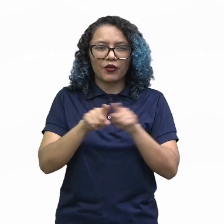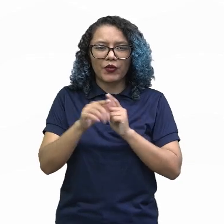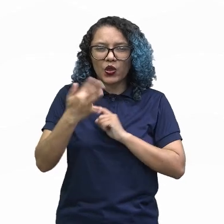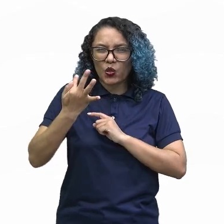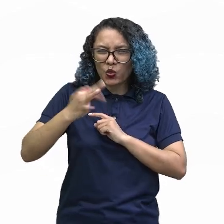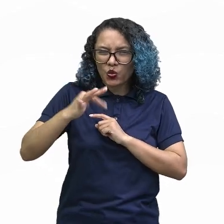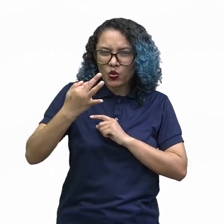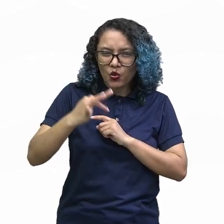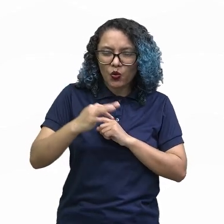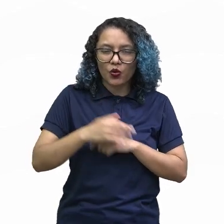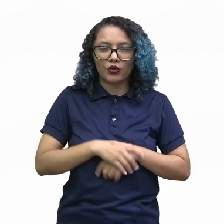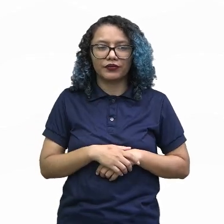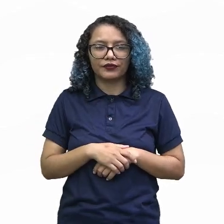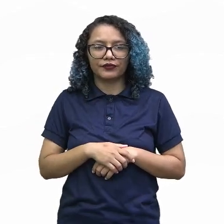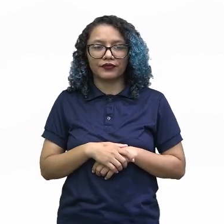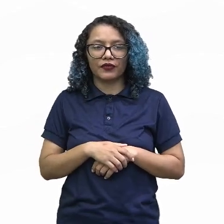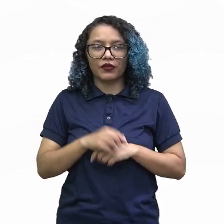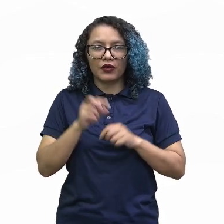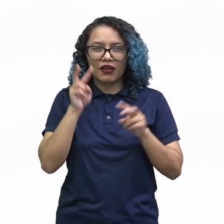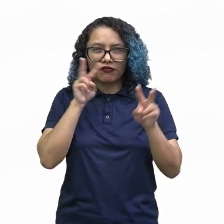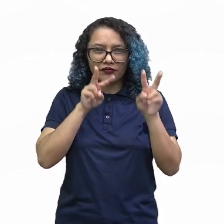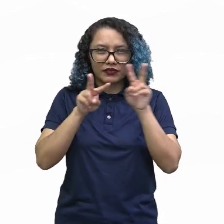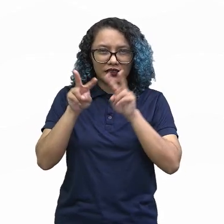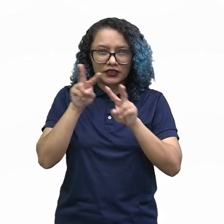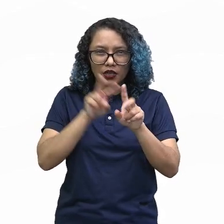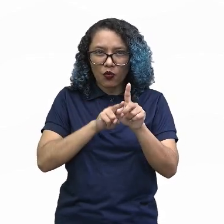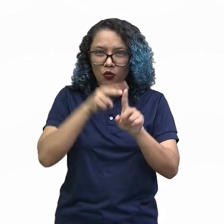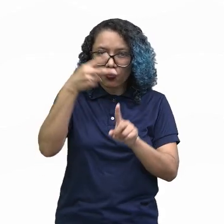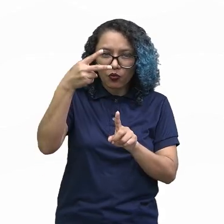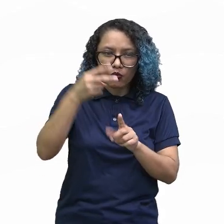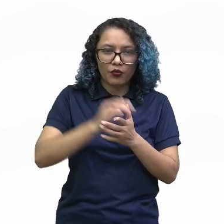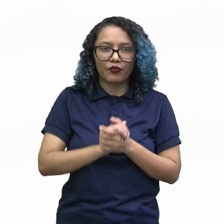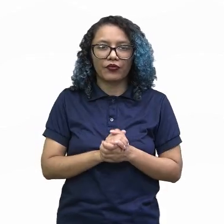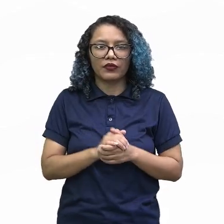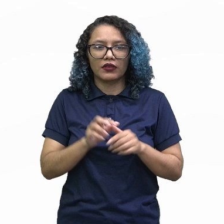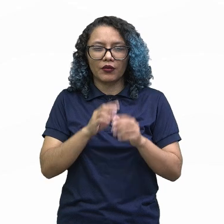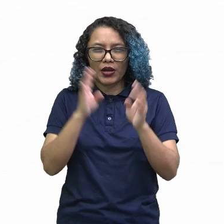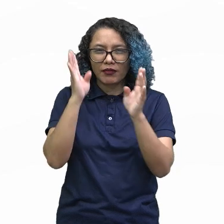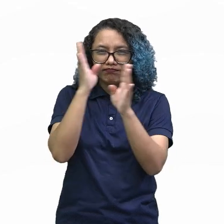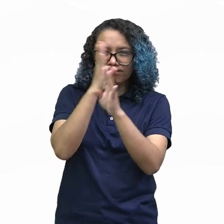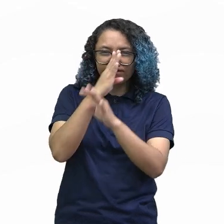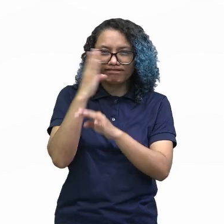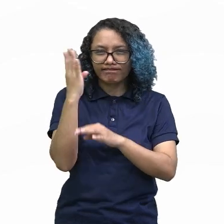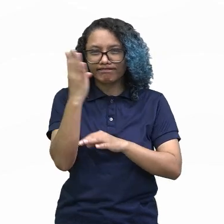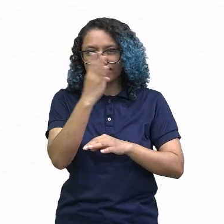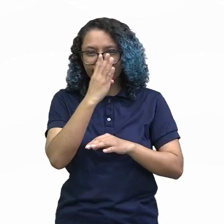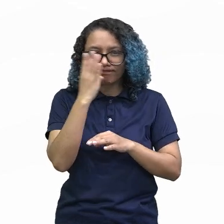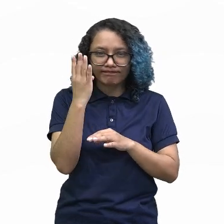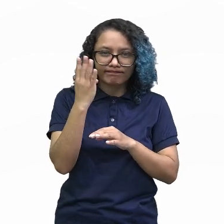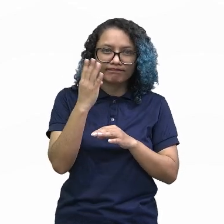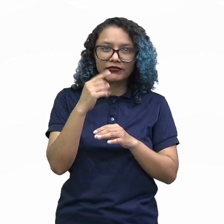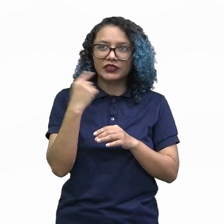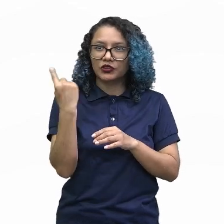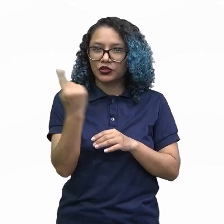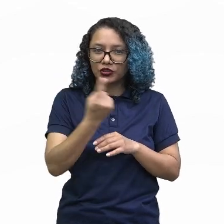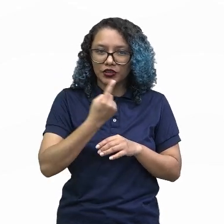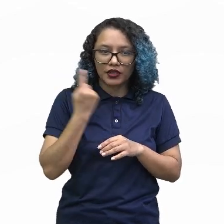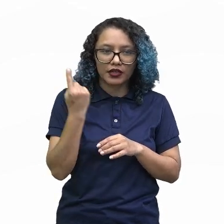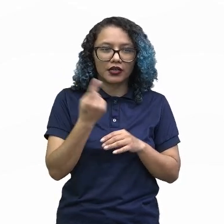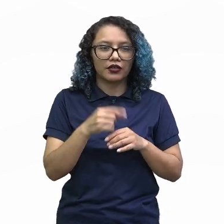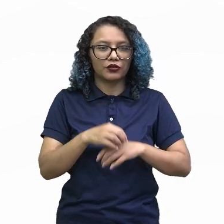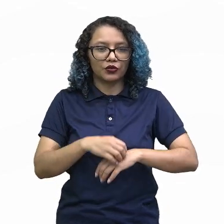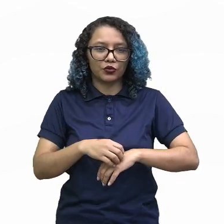retroorbitária, visão dupla, vertigem, nistagmo, dormência, formigamento